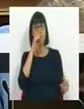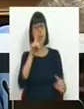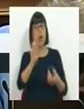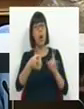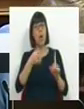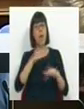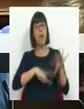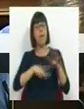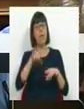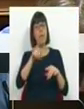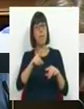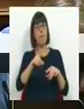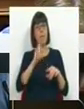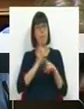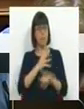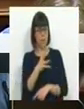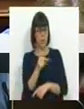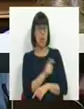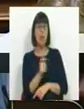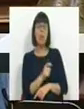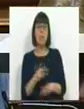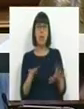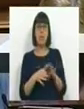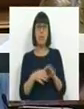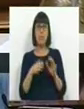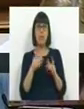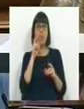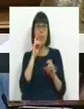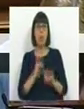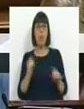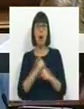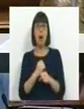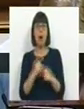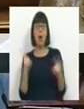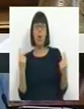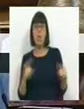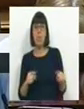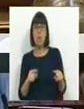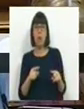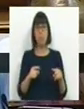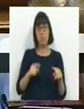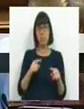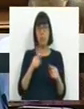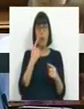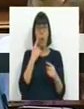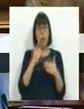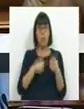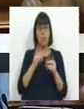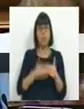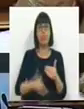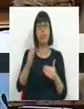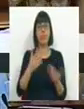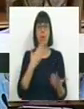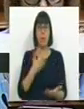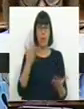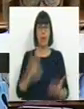aquilo que andaram a fazer ao longo destes 5 meses em matéria de precariedade laboral obrigado, foram apenas exercícios de aquecimento. Muito obrigado.